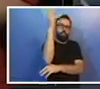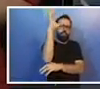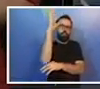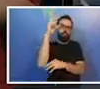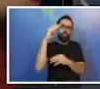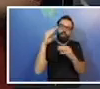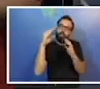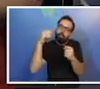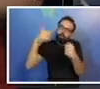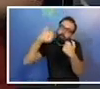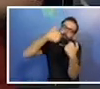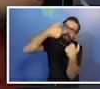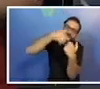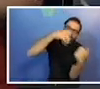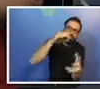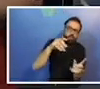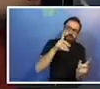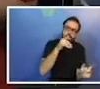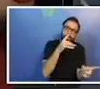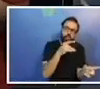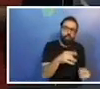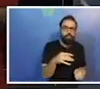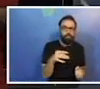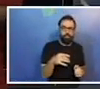bem rente à água.